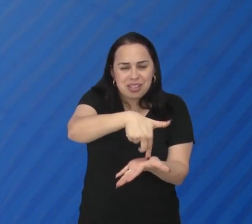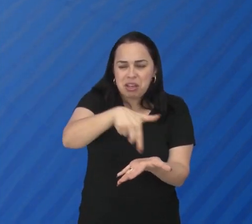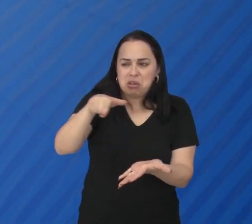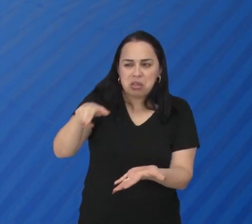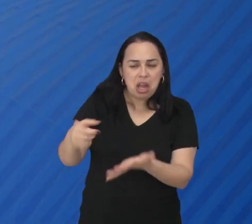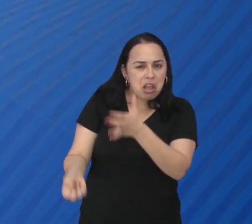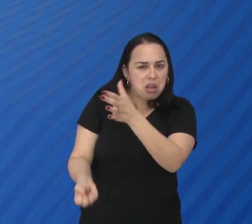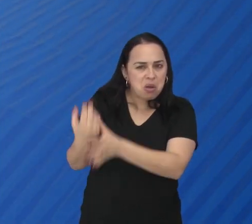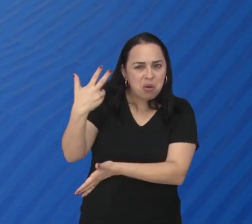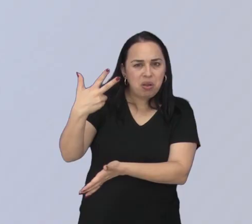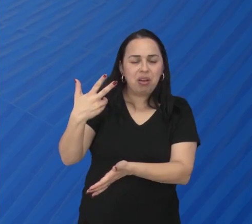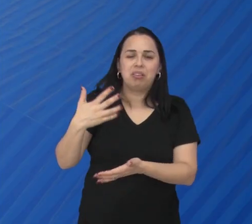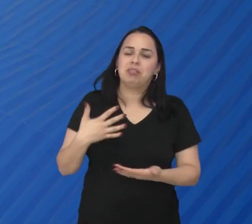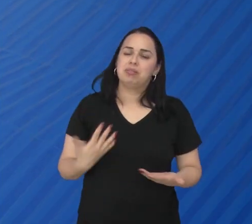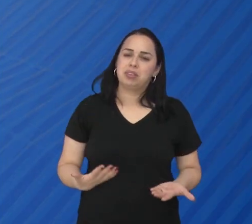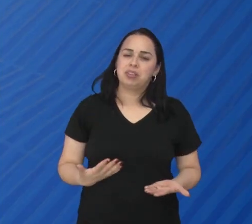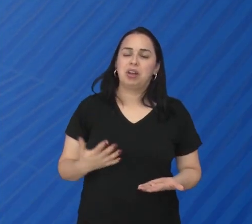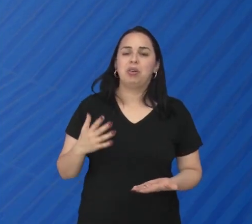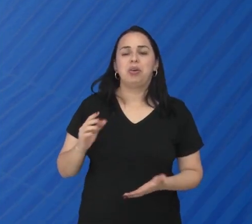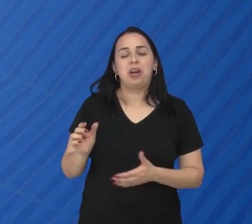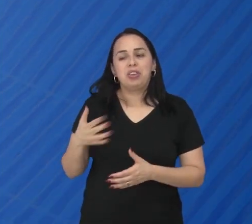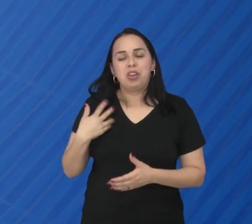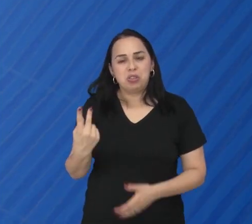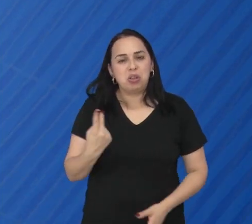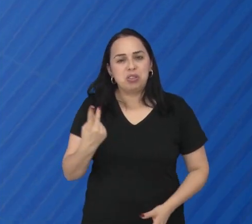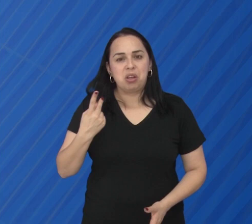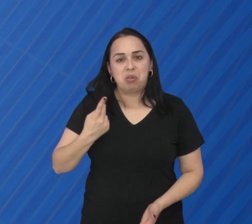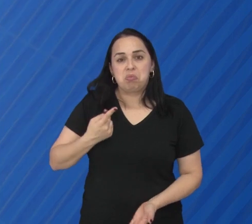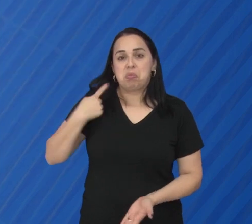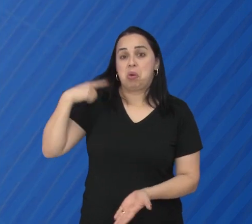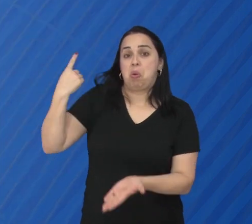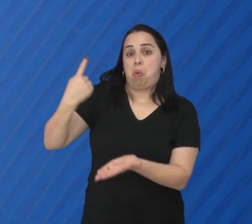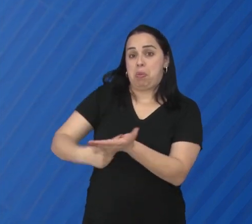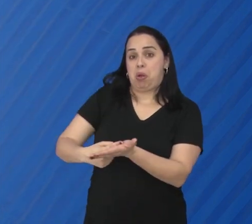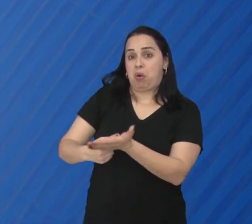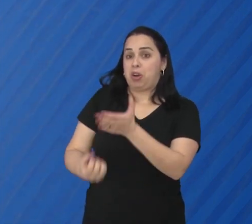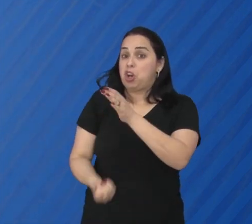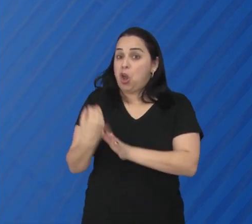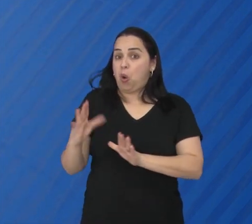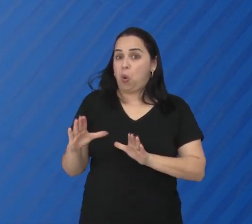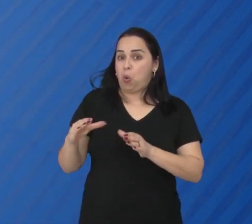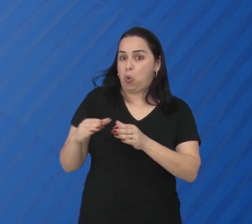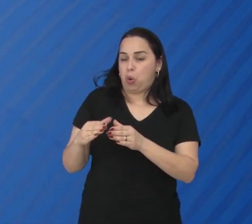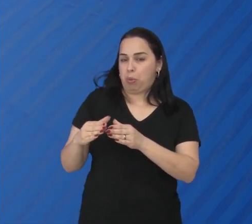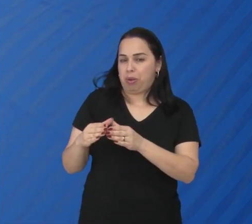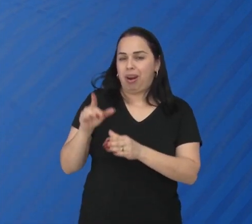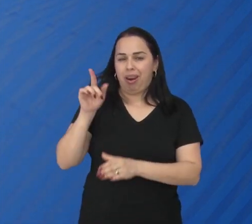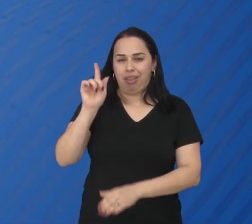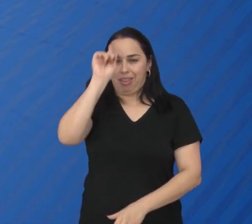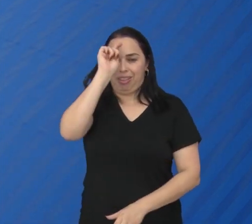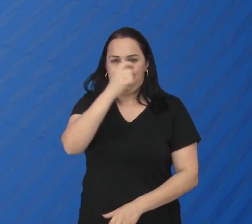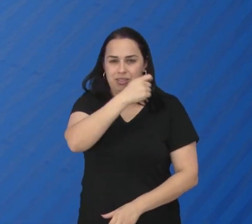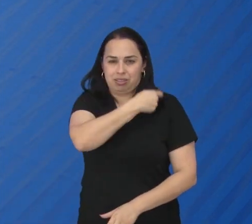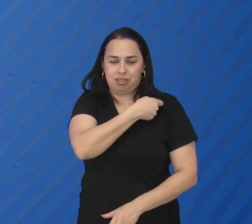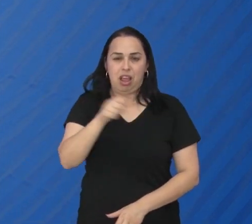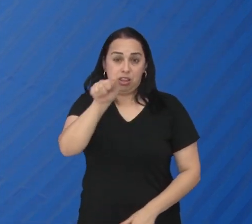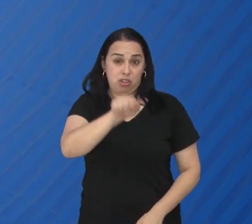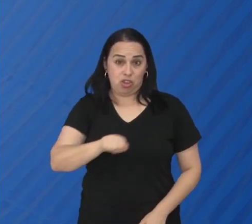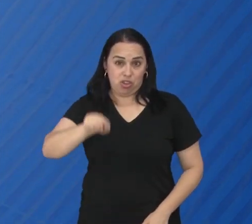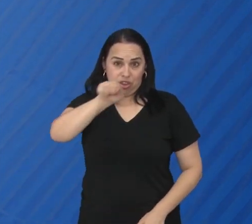criação de Saci dele e tal. Aí a gente resolveu formar um grupo lá em Rio Preto que